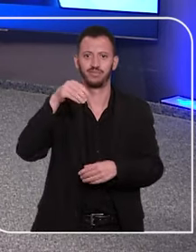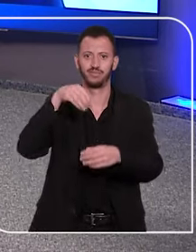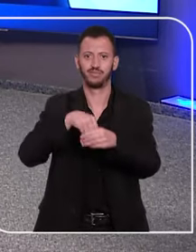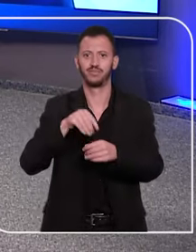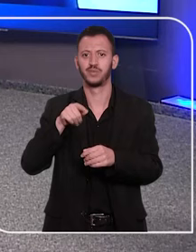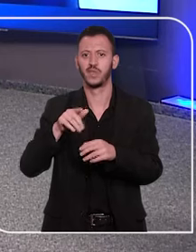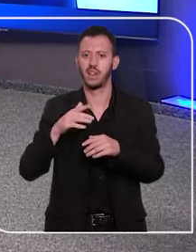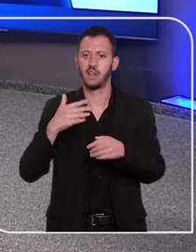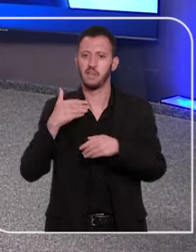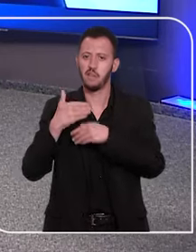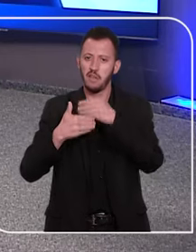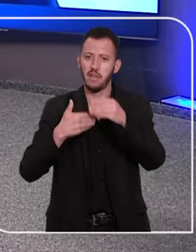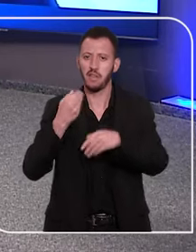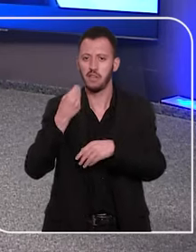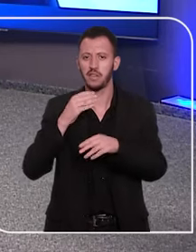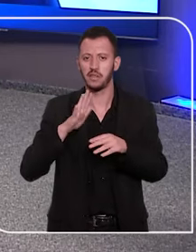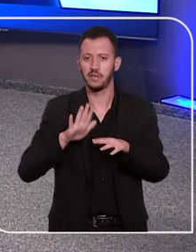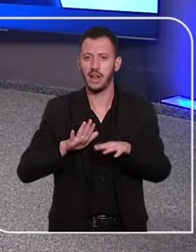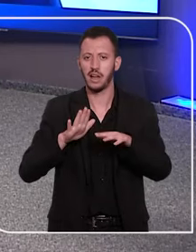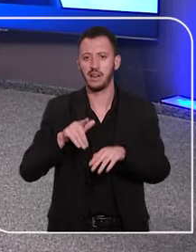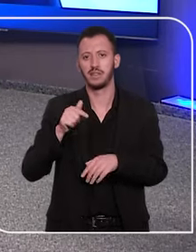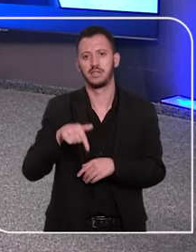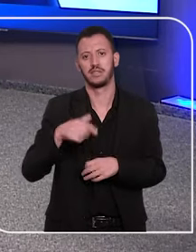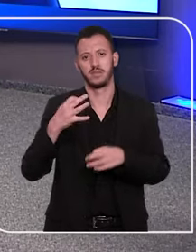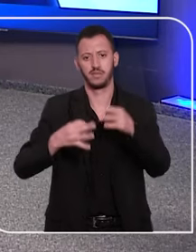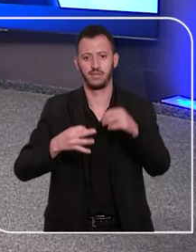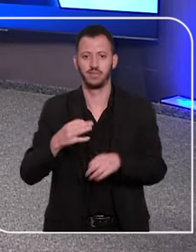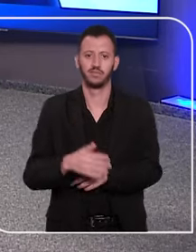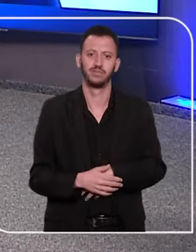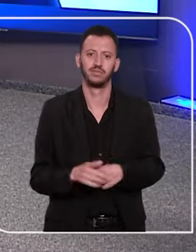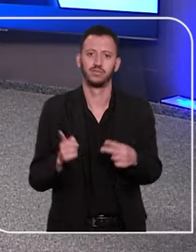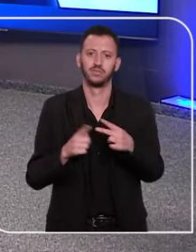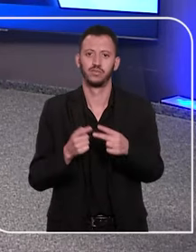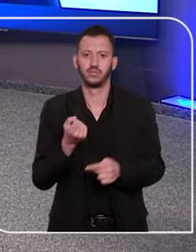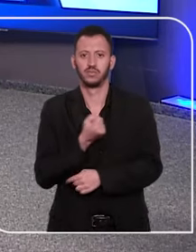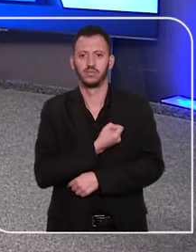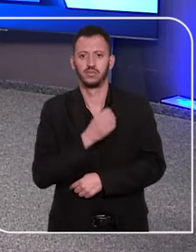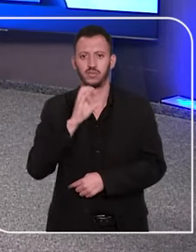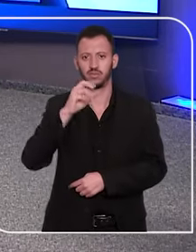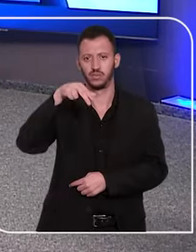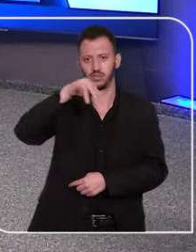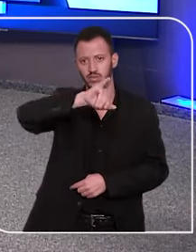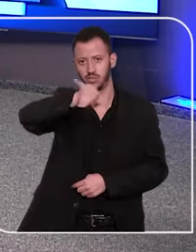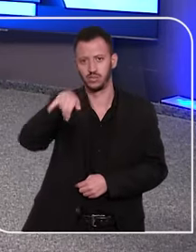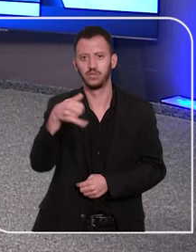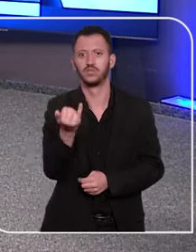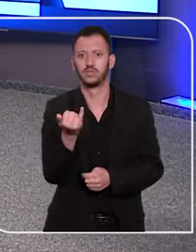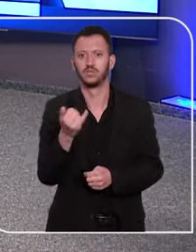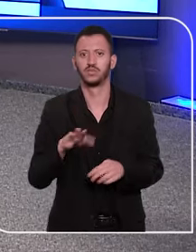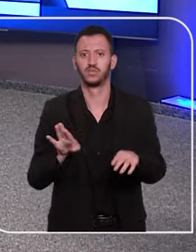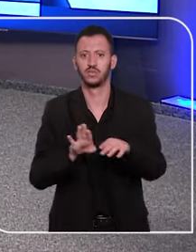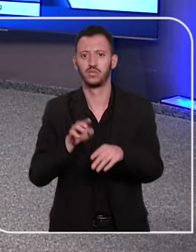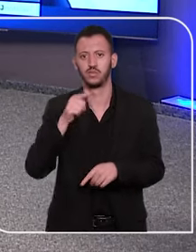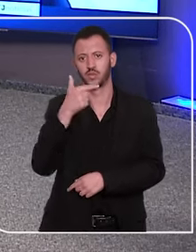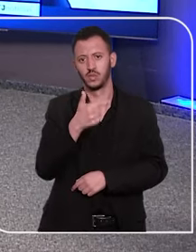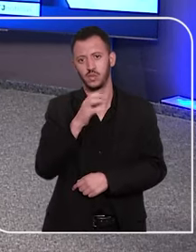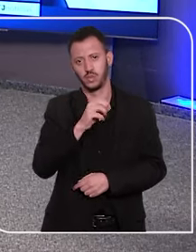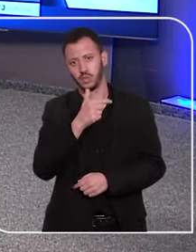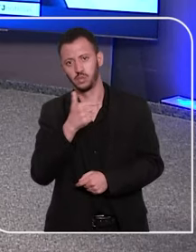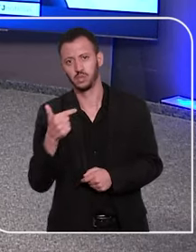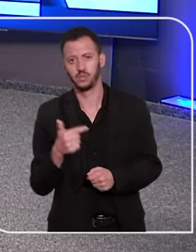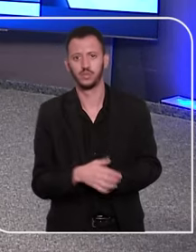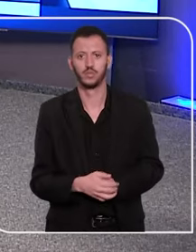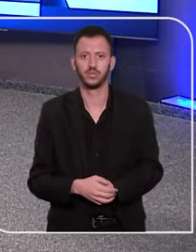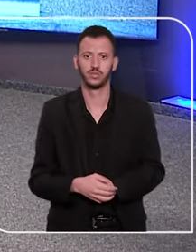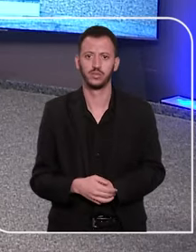de lentidão da justiça brasileira segu cáa segundo números do CNJ Conselho Nacional de Justiça